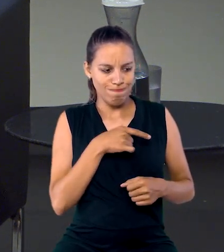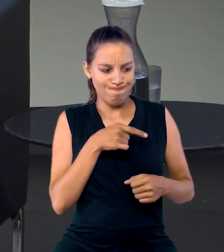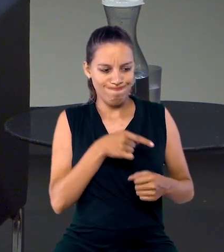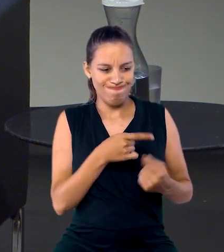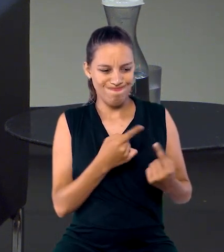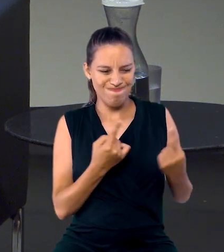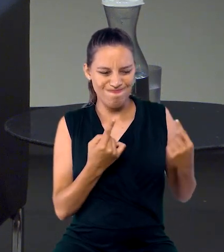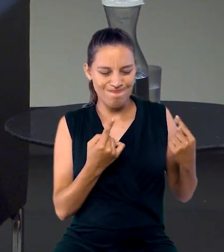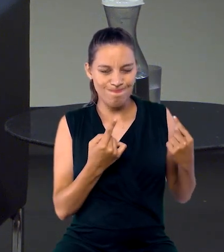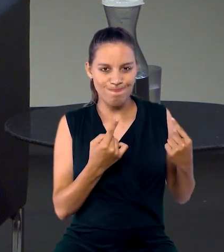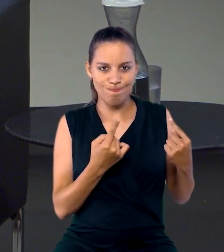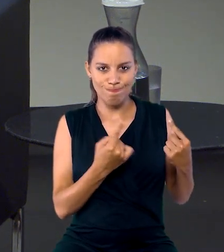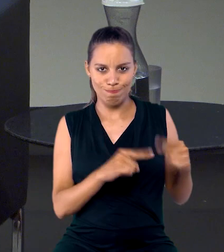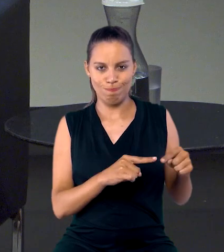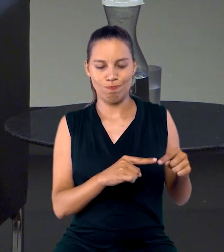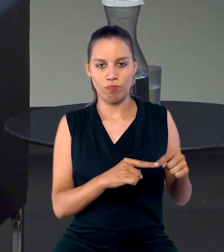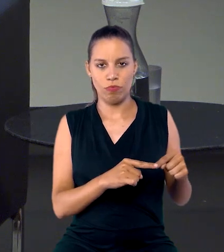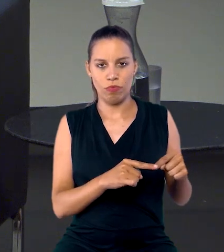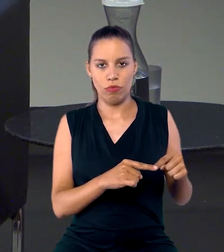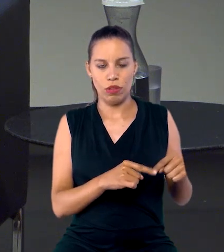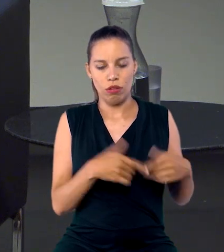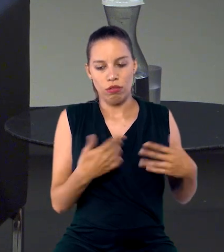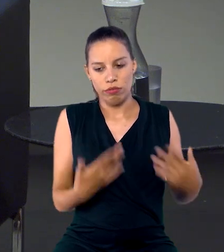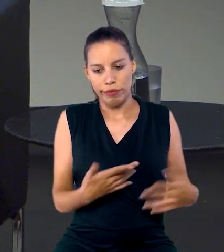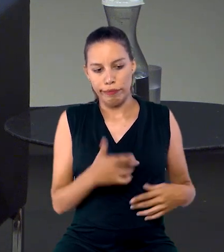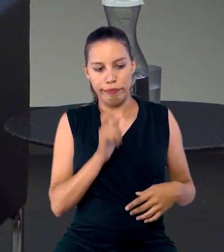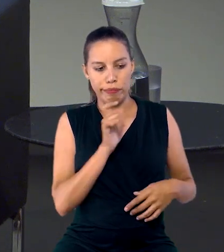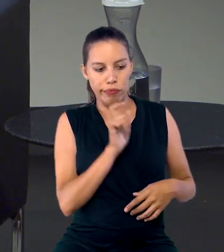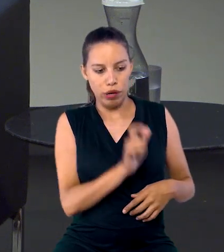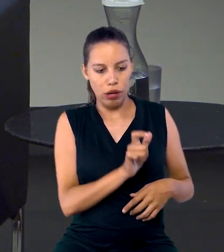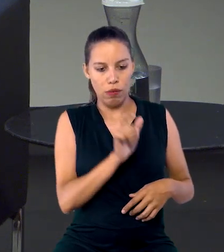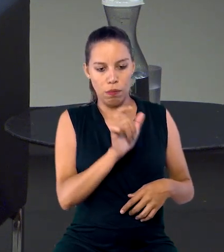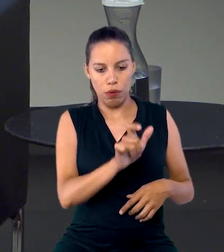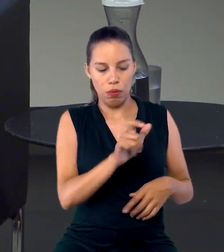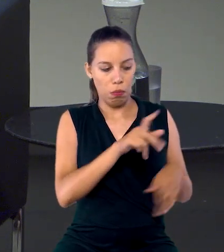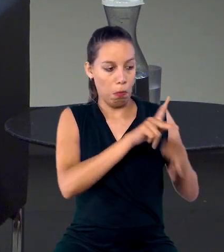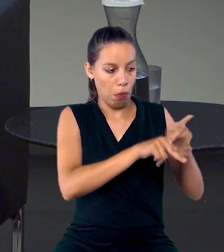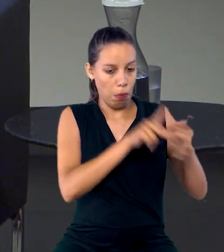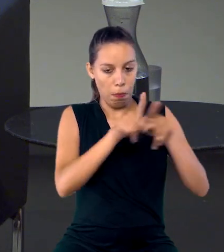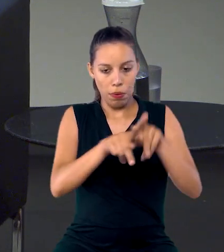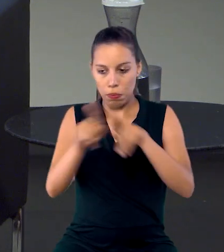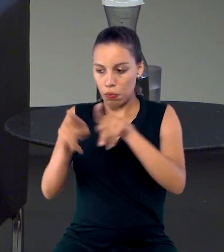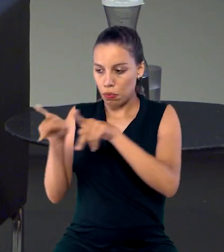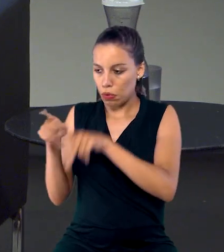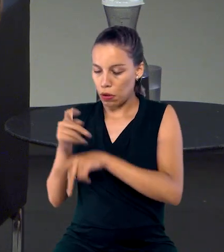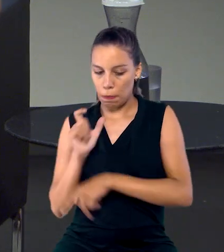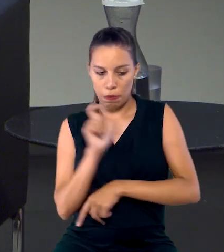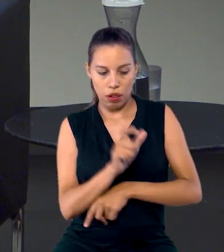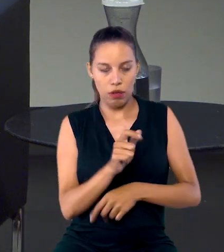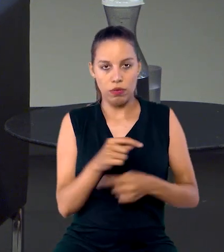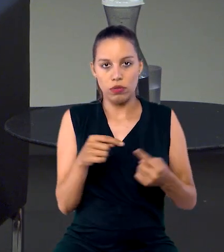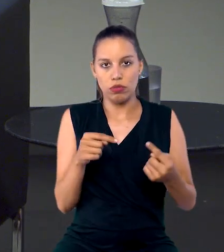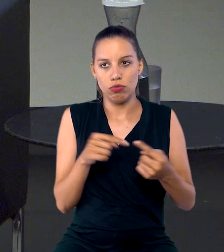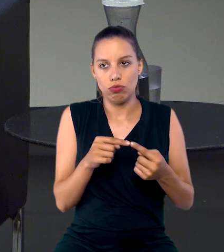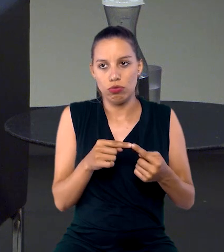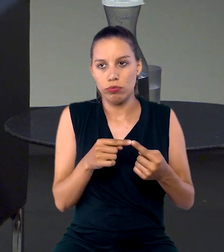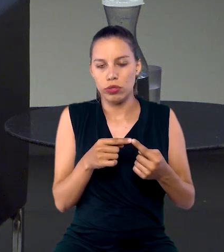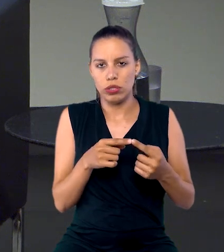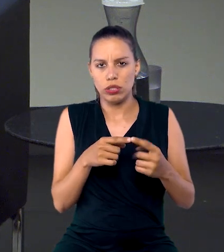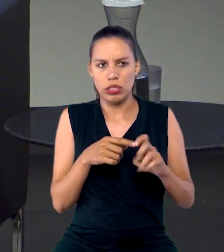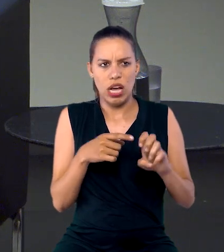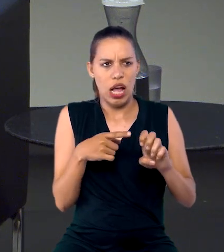mundos. Então, as palavras que todos esses indígenas de diferentes etnias diziam eram palavras